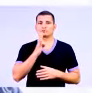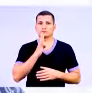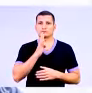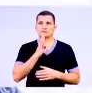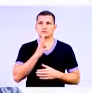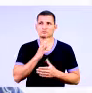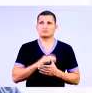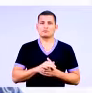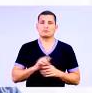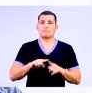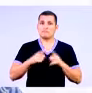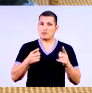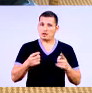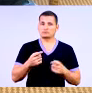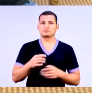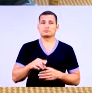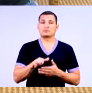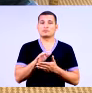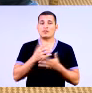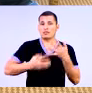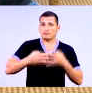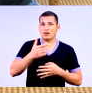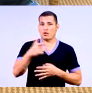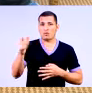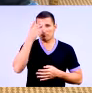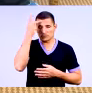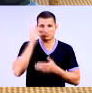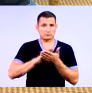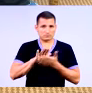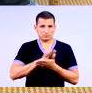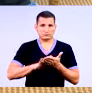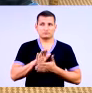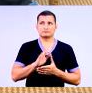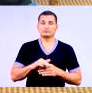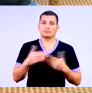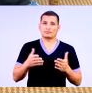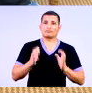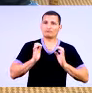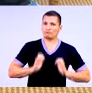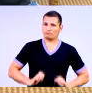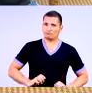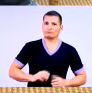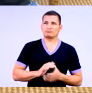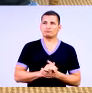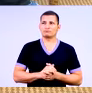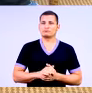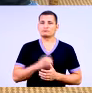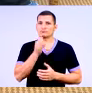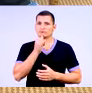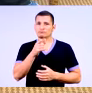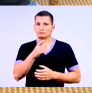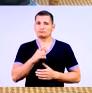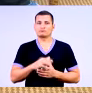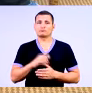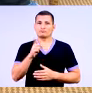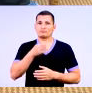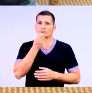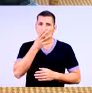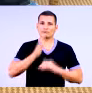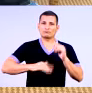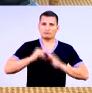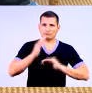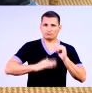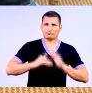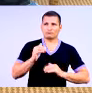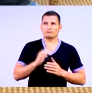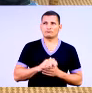isso venha causar danos a terceiros. Então, falando em ética, é melhor falar de uma maneira mais aberta. Se você é ético, você vai ser um bom profissional, você vai